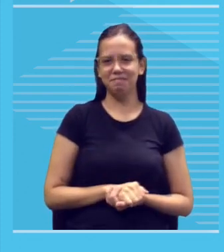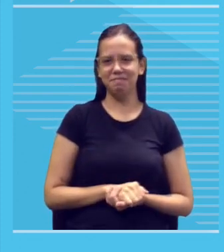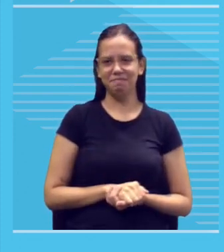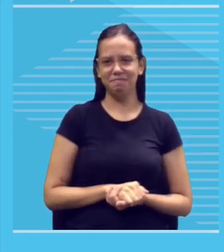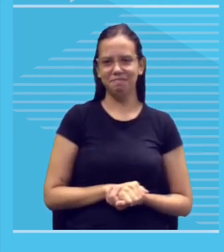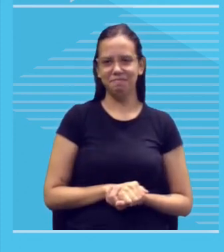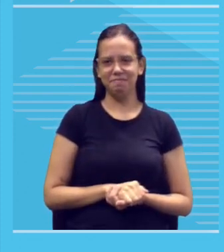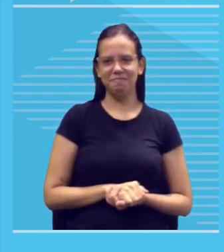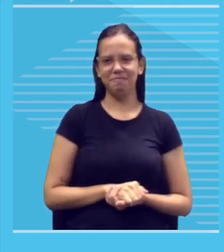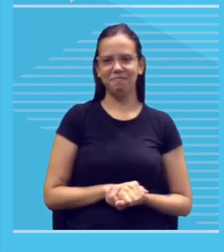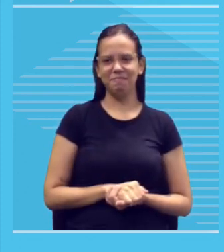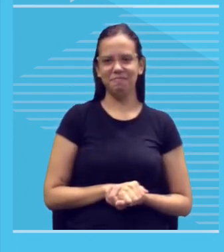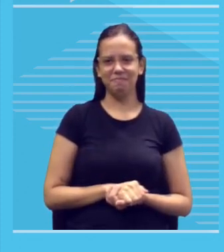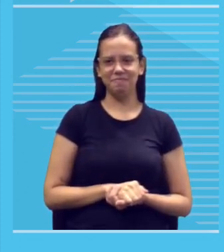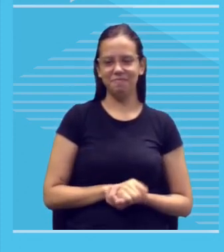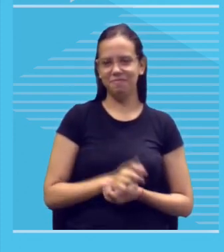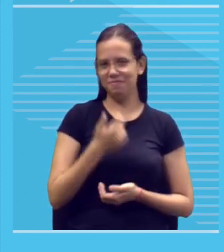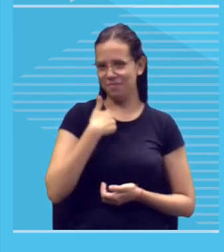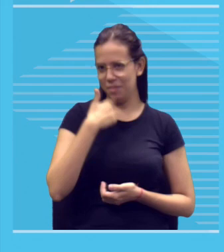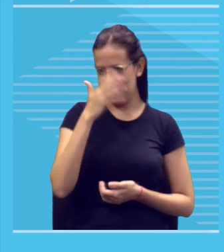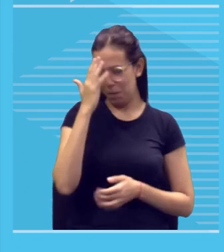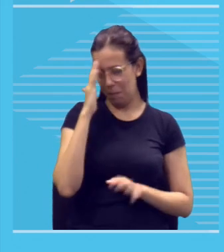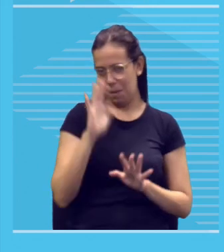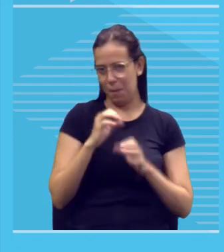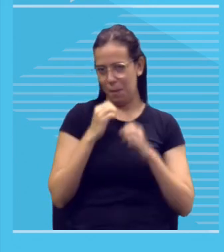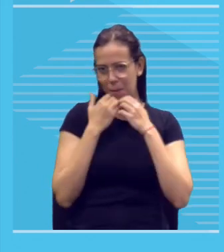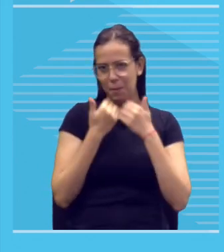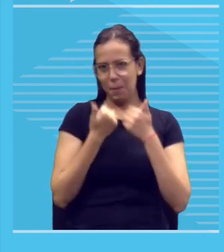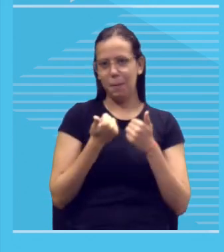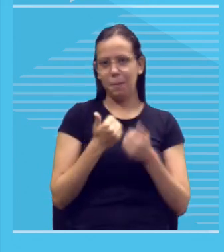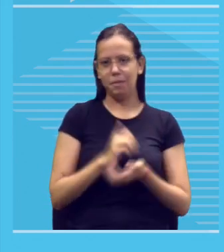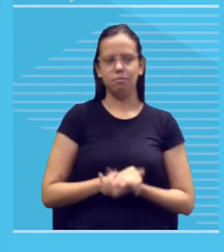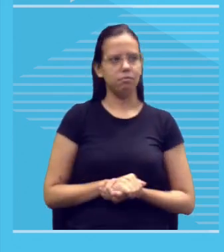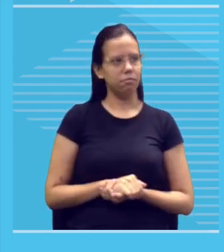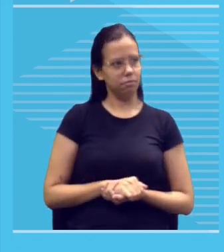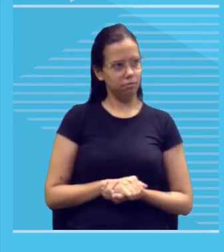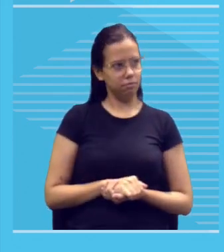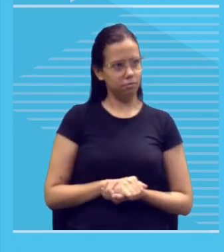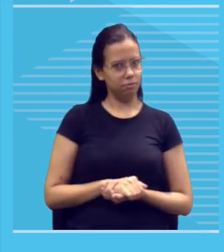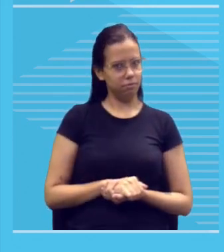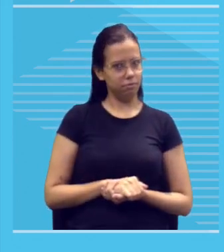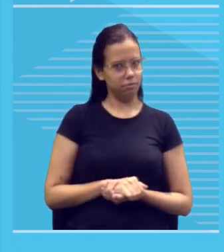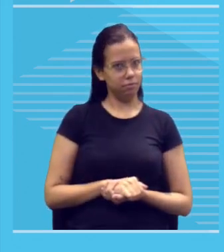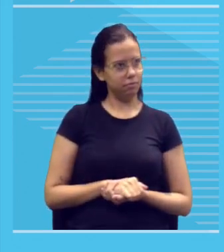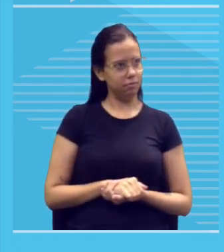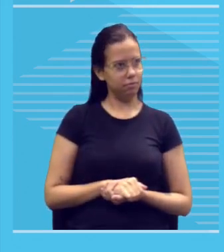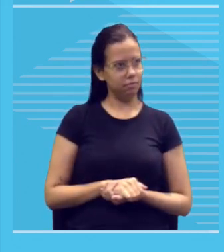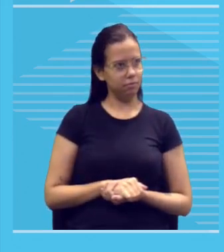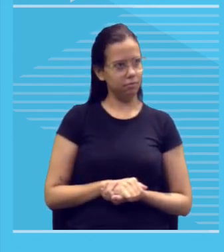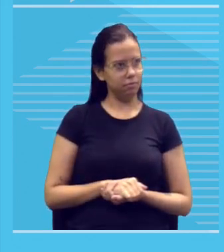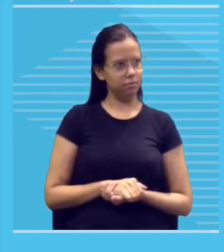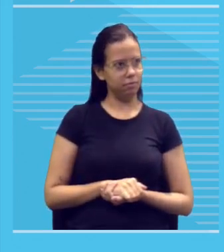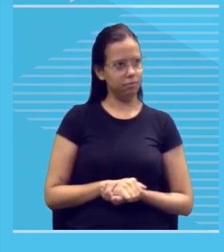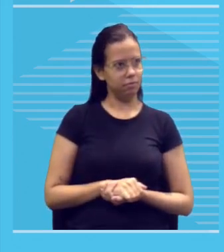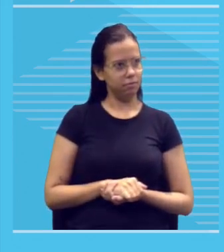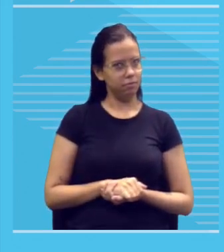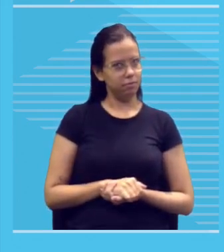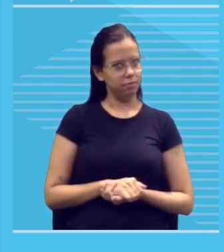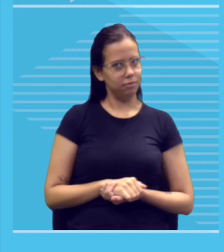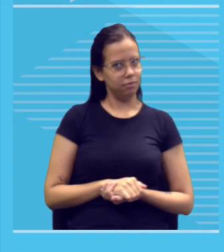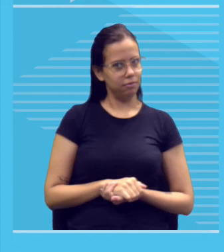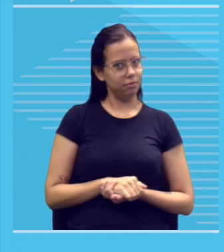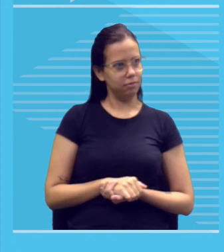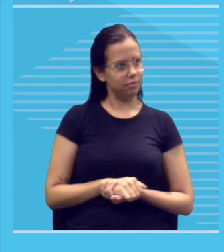Não entendi mas tudo bem estamos no Fuxico tô tentando entender aqui